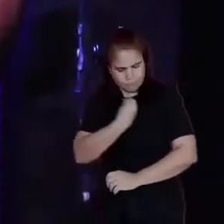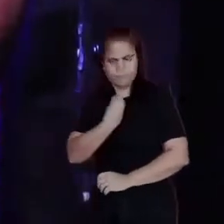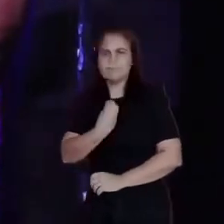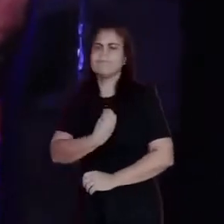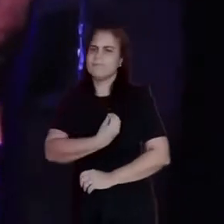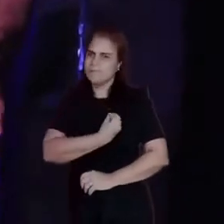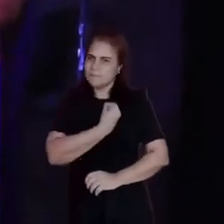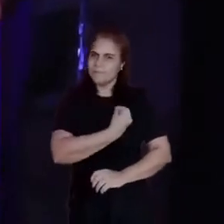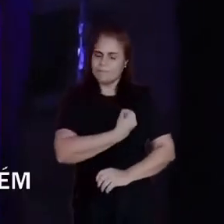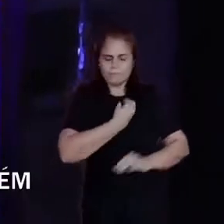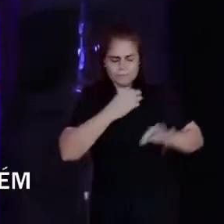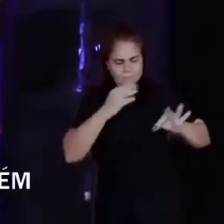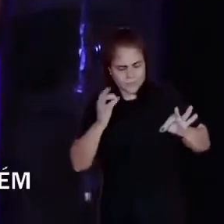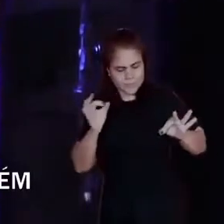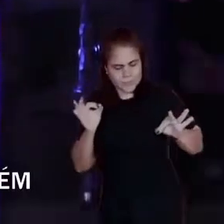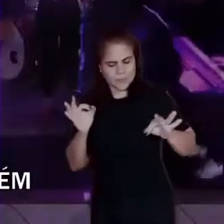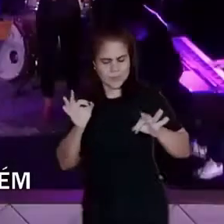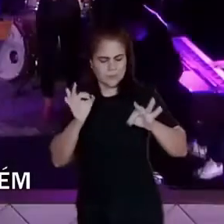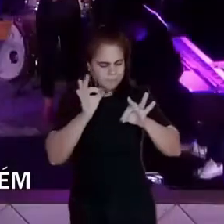saber